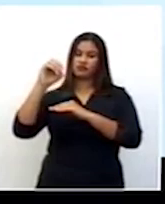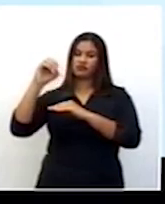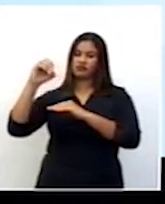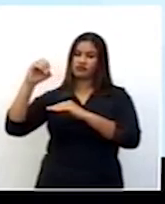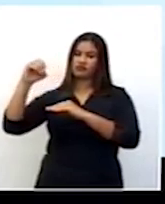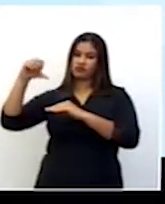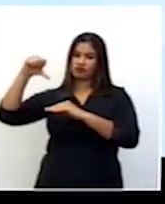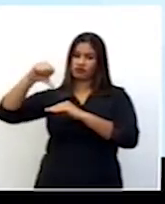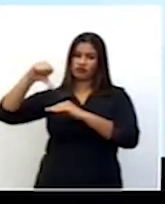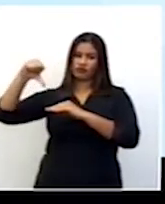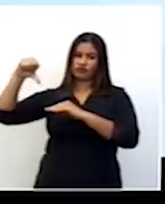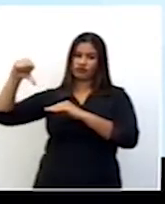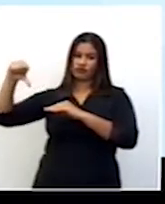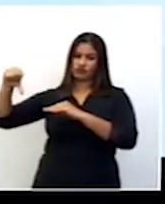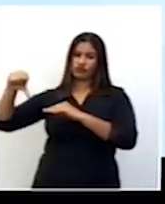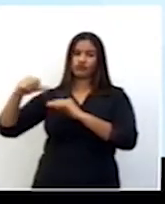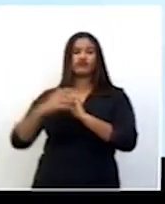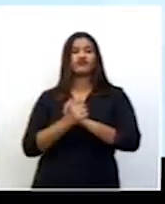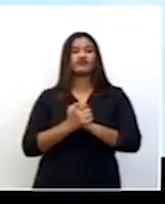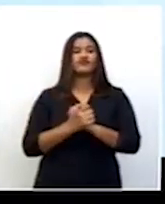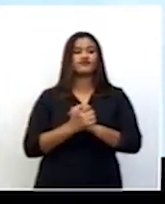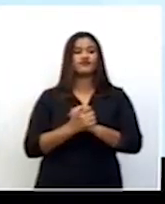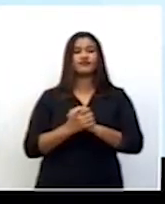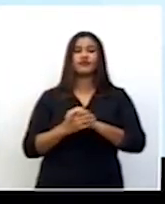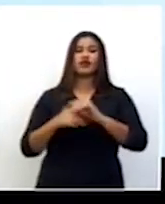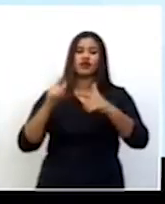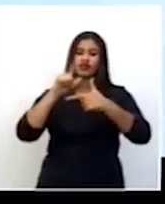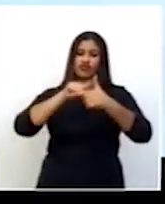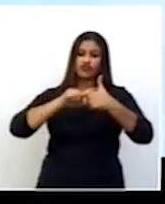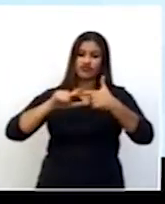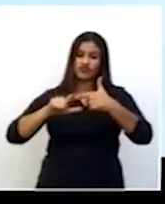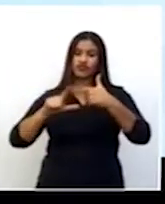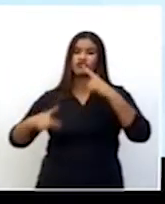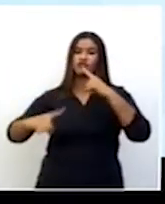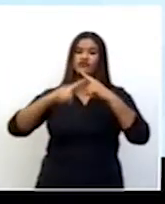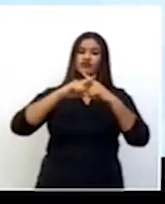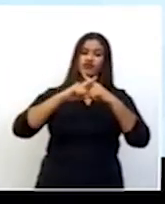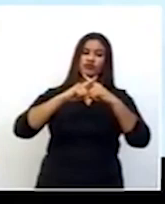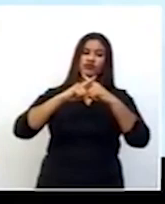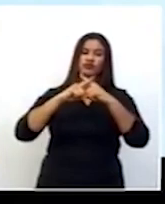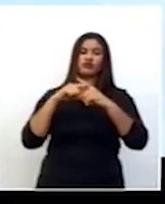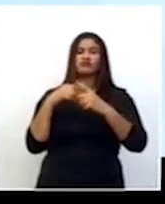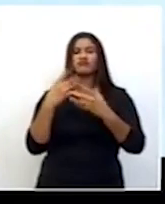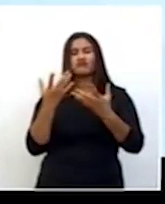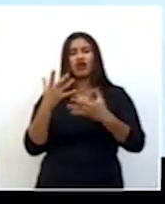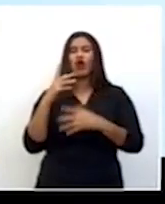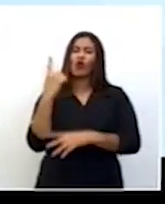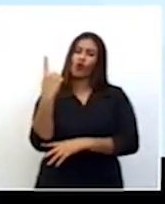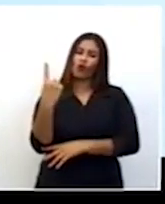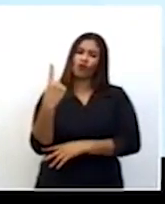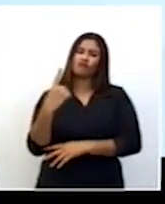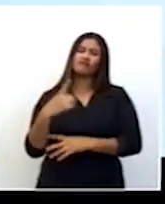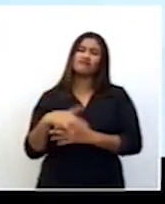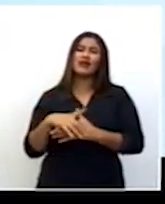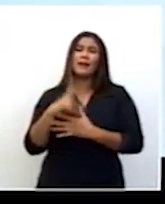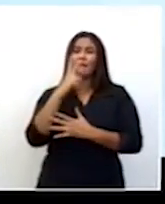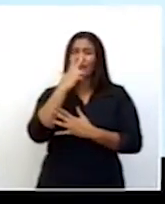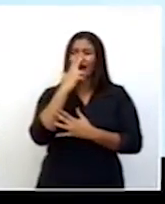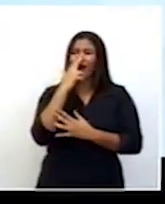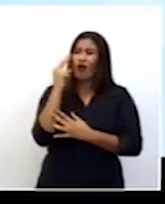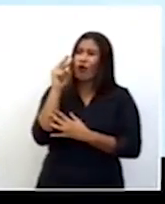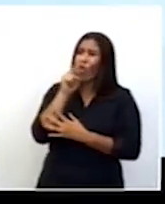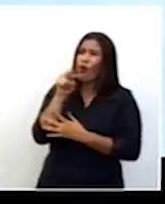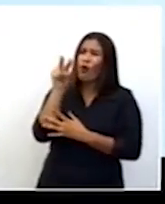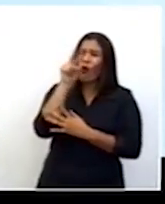0,9999. Dividindo esses termos, multiplicando, eu tenho um valor aproximado de 1. É um pouquinho complicado, mas se a gente colocar